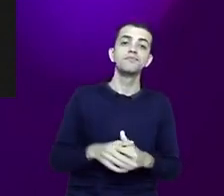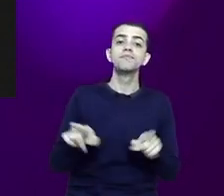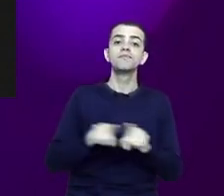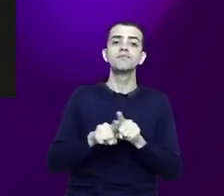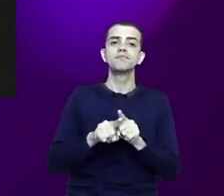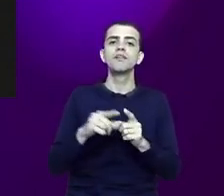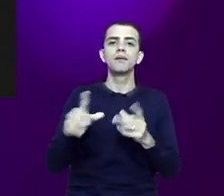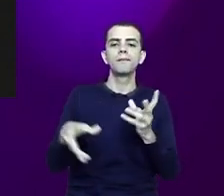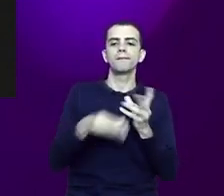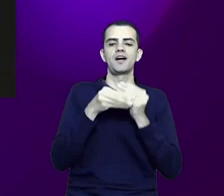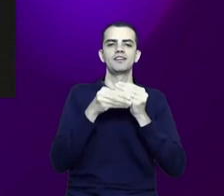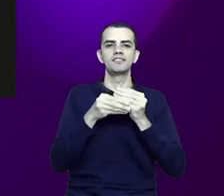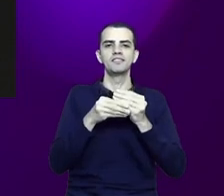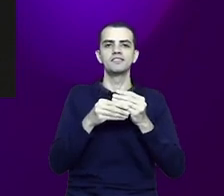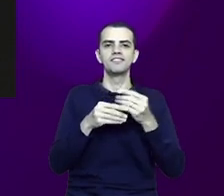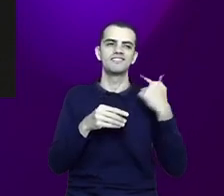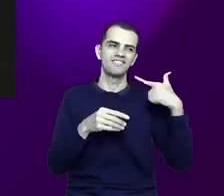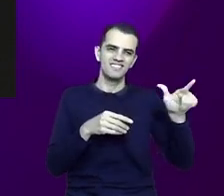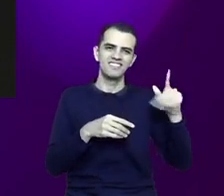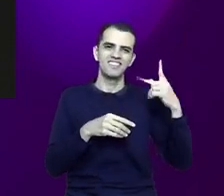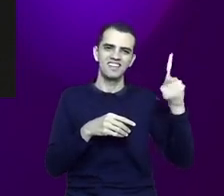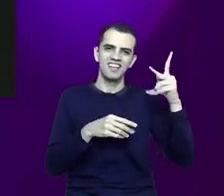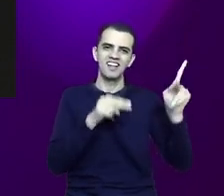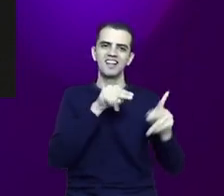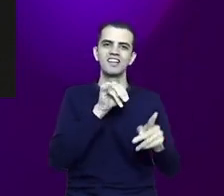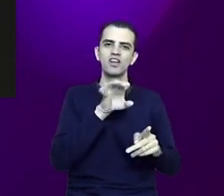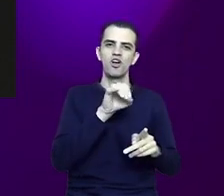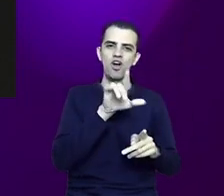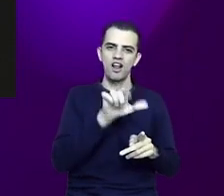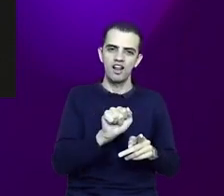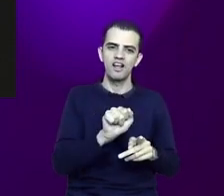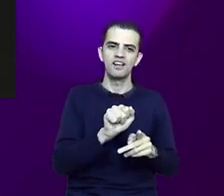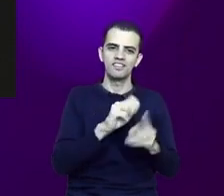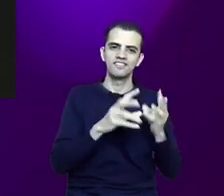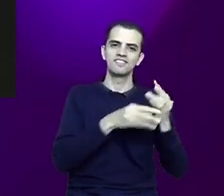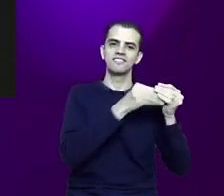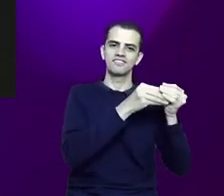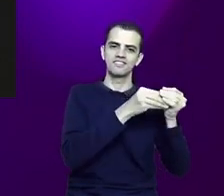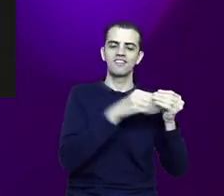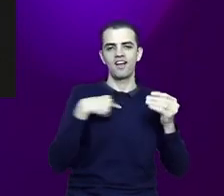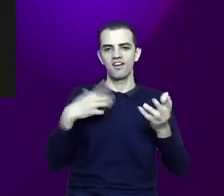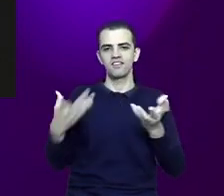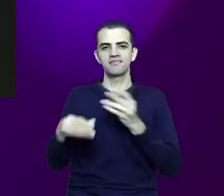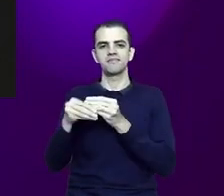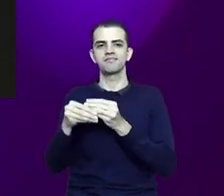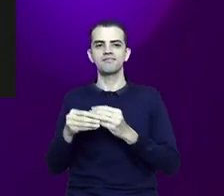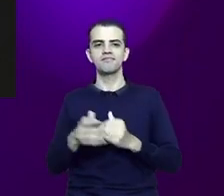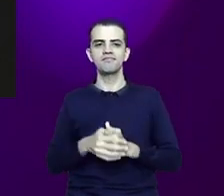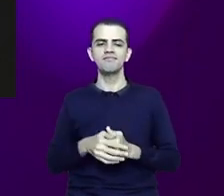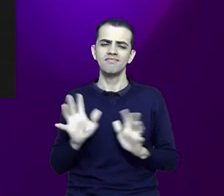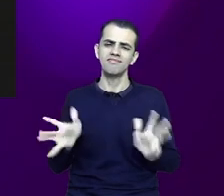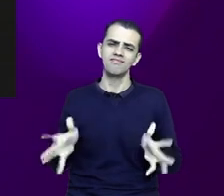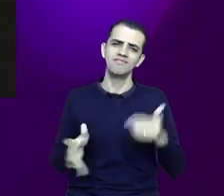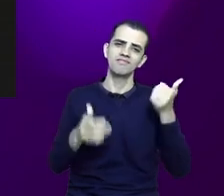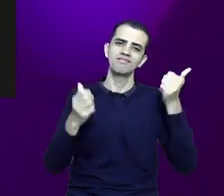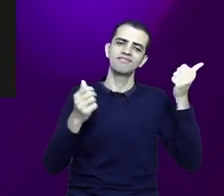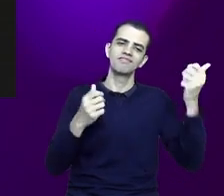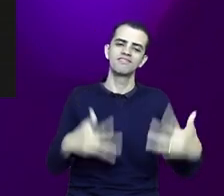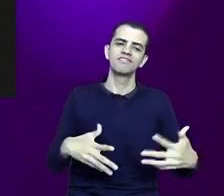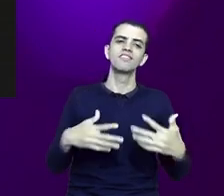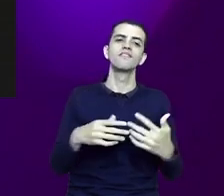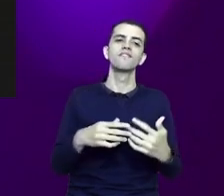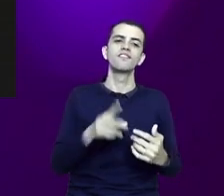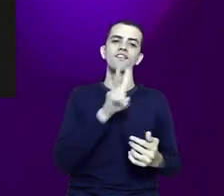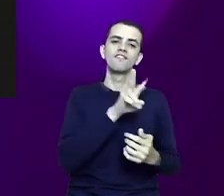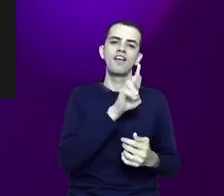mas complementar um pouco a aula do Nicola, que há uma hora atrás passou um pouco sobre para vocês. Isso o Nicola já comentou, eu vou trazer um outro